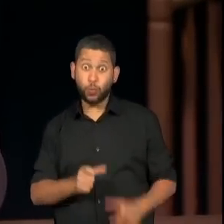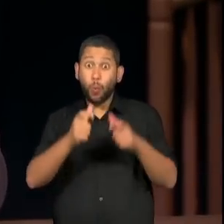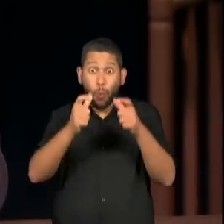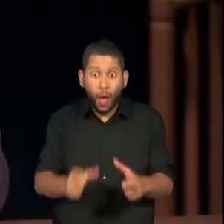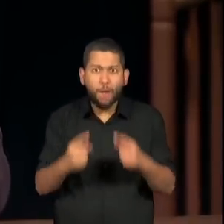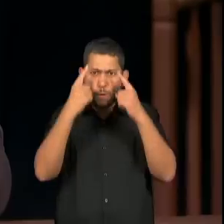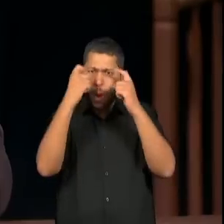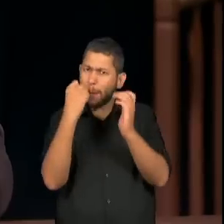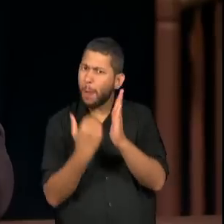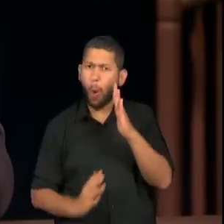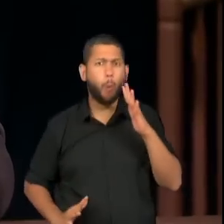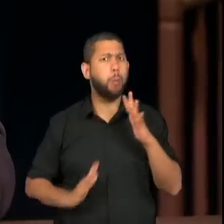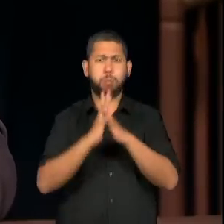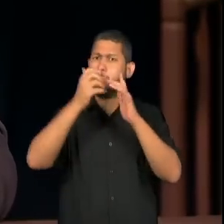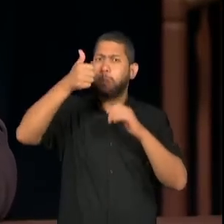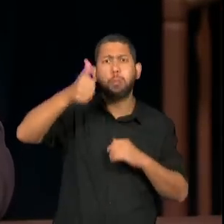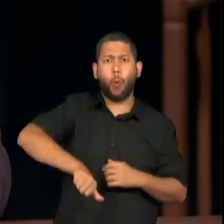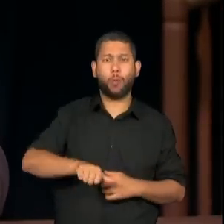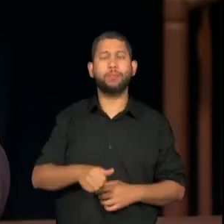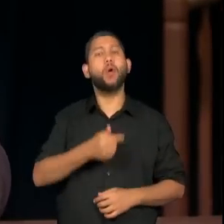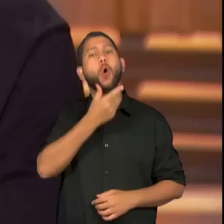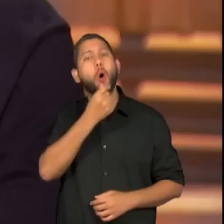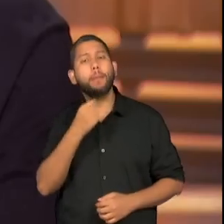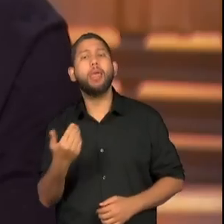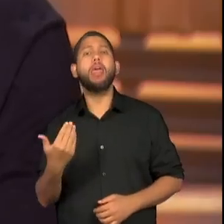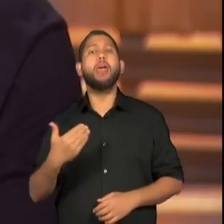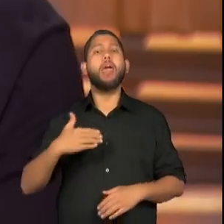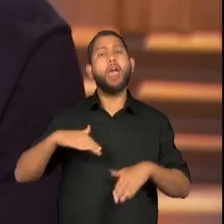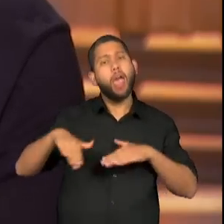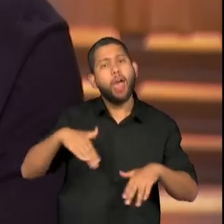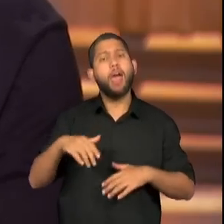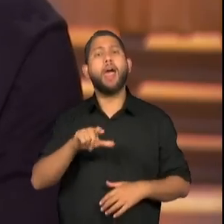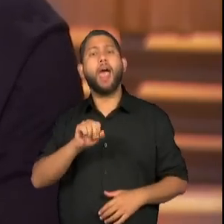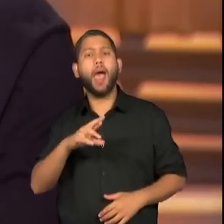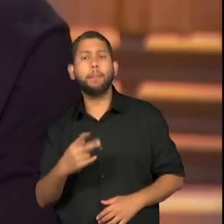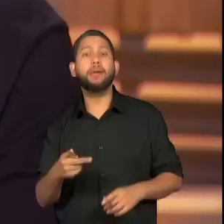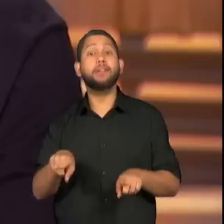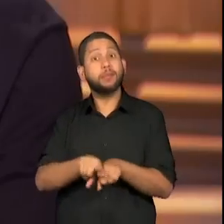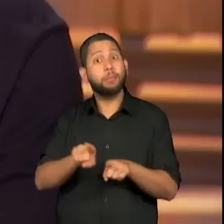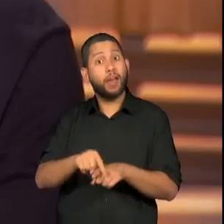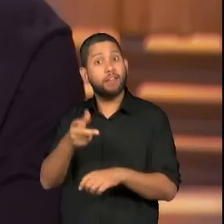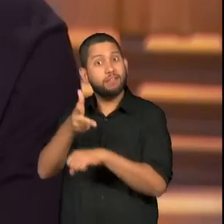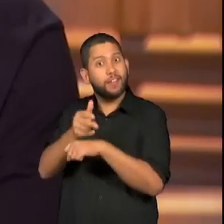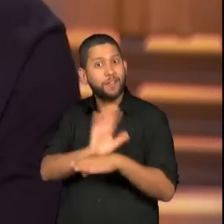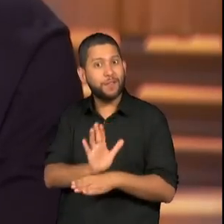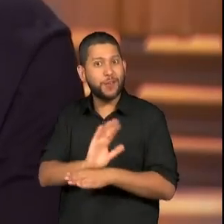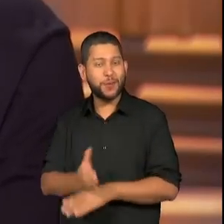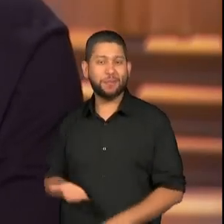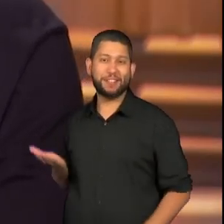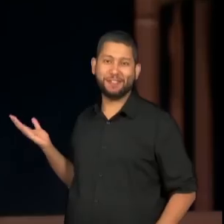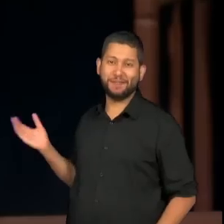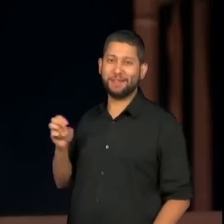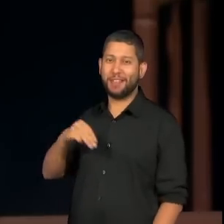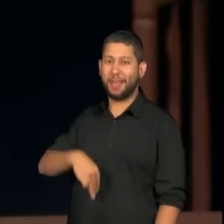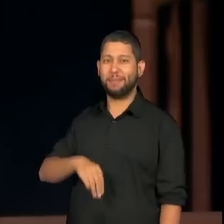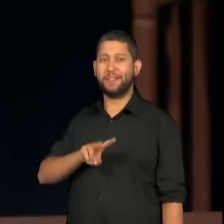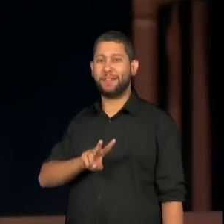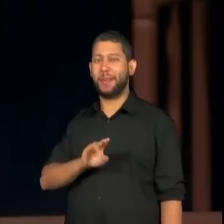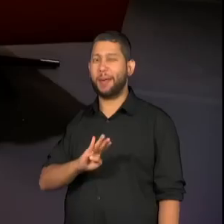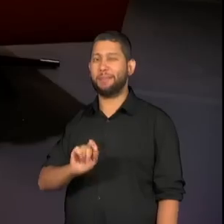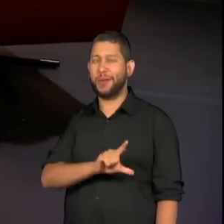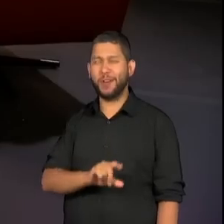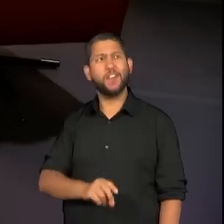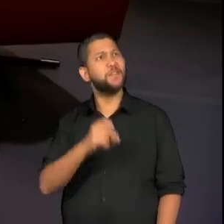escritor, cineasta, MV Bill. Bem-vindo, cara. Satisfação. Tempão, né? Que